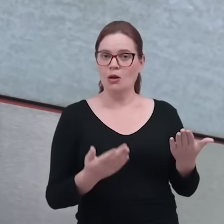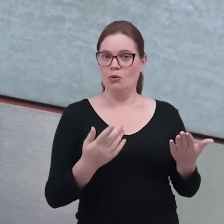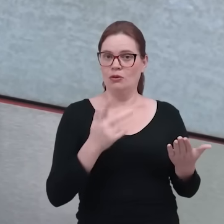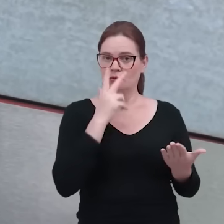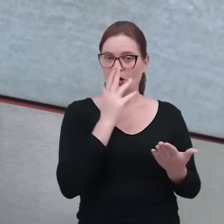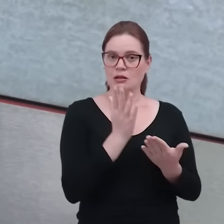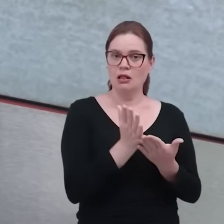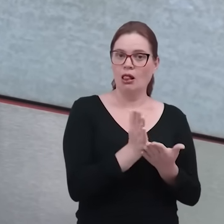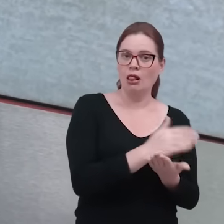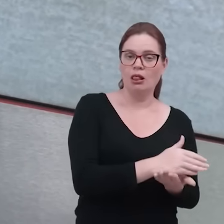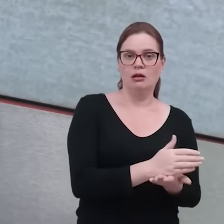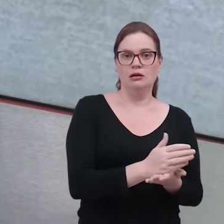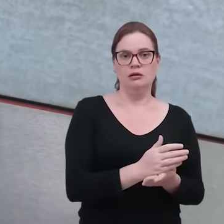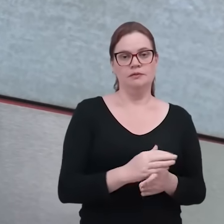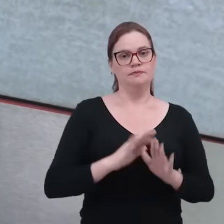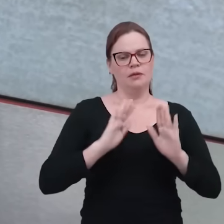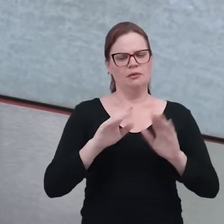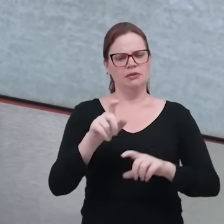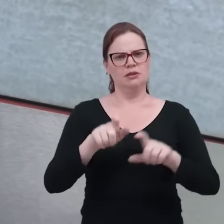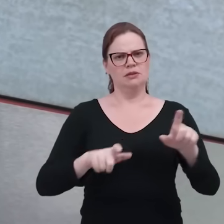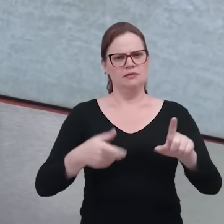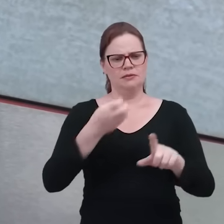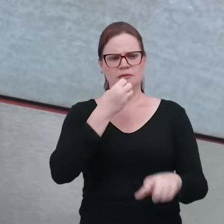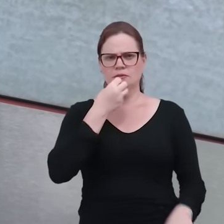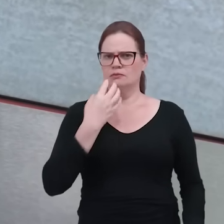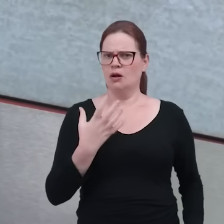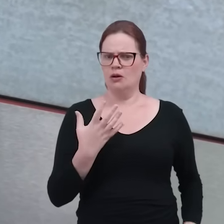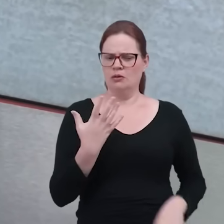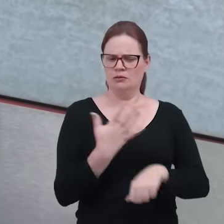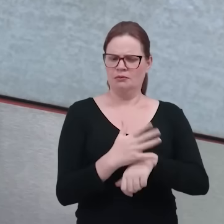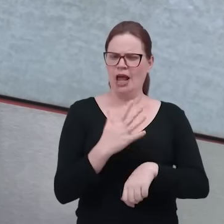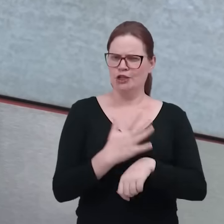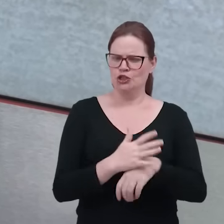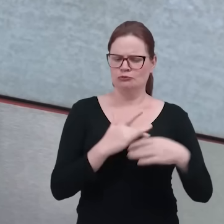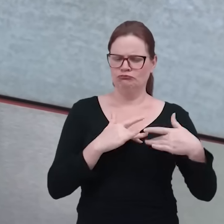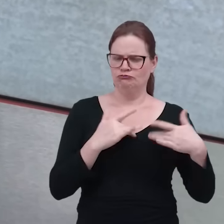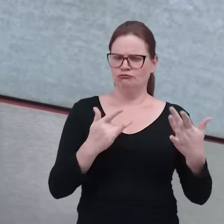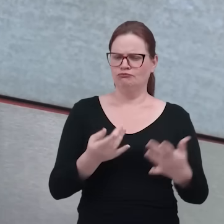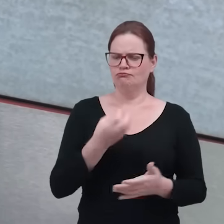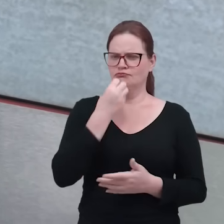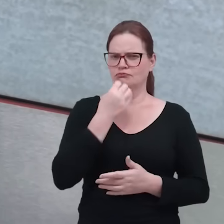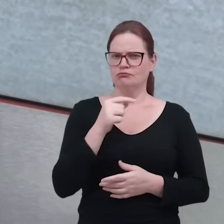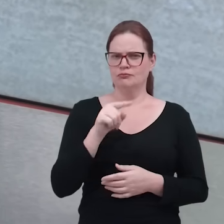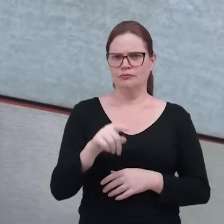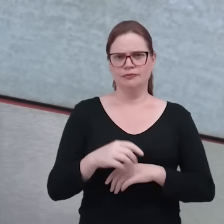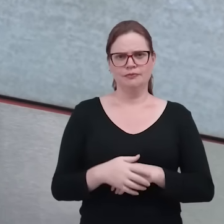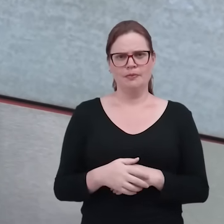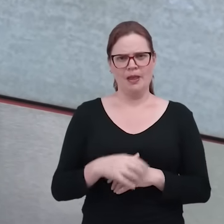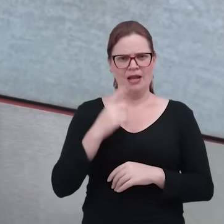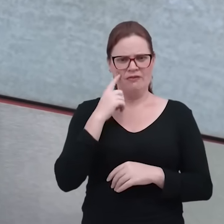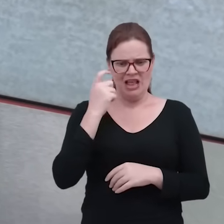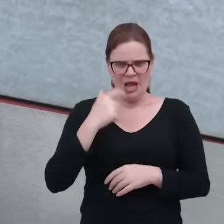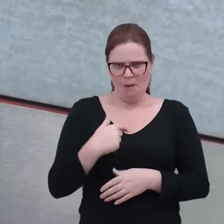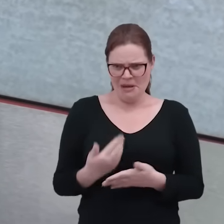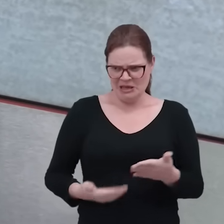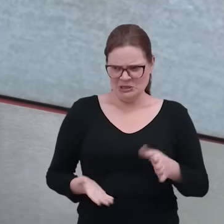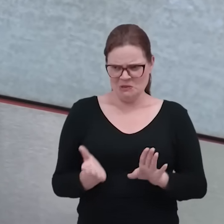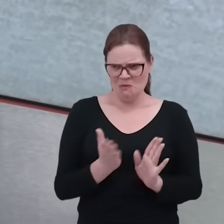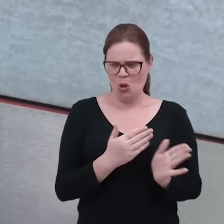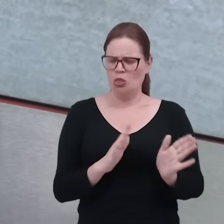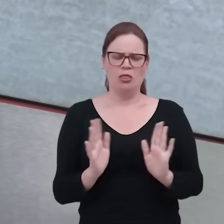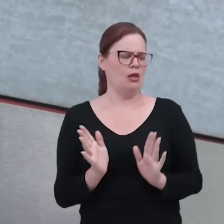vê, as pessoas que são chamadas os bons porque praticam o bem, elas normalmente não se dizem perdidas, muito